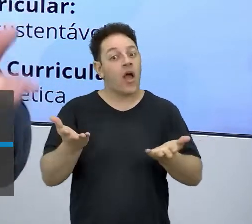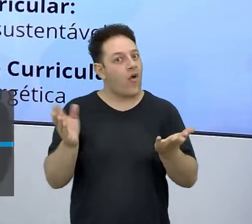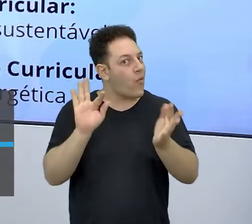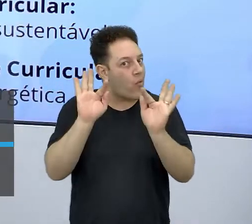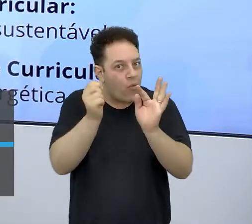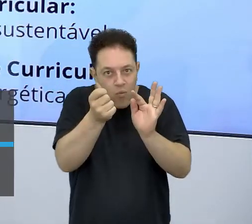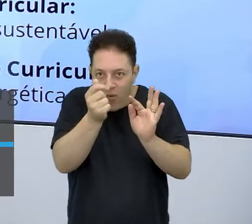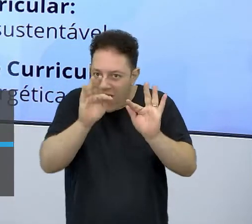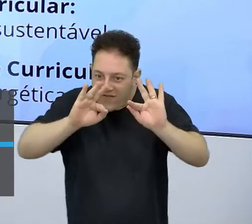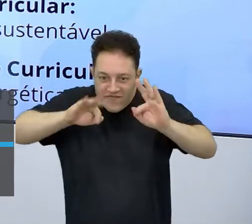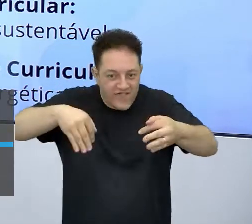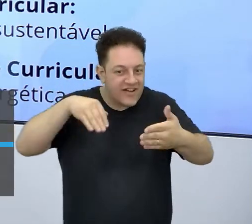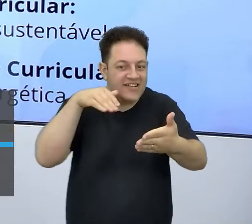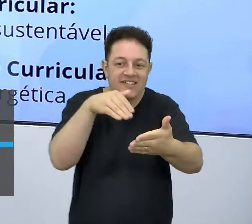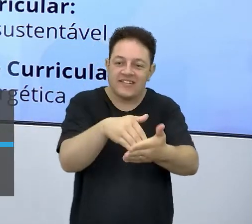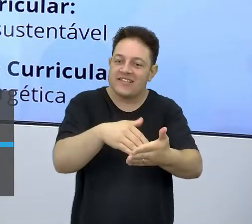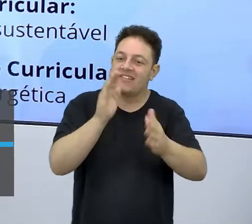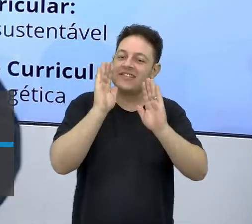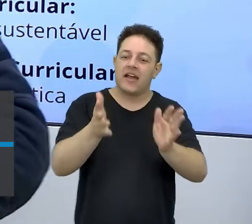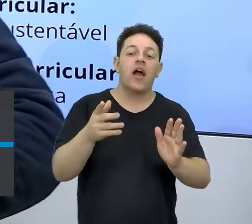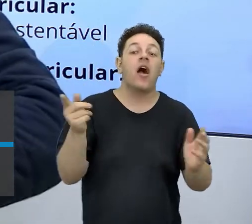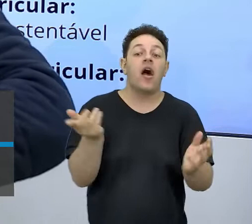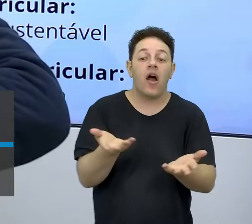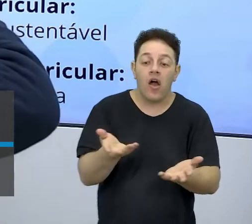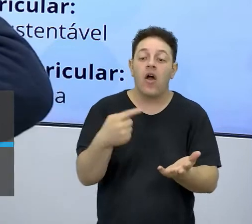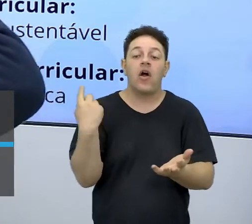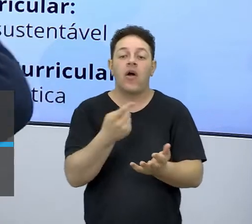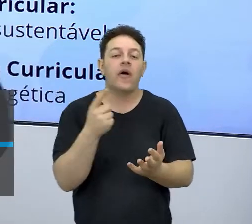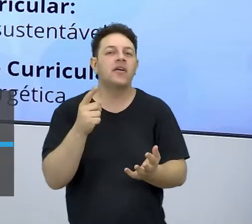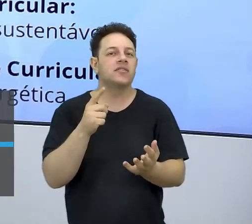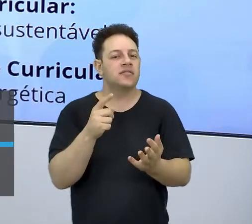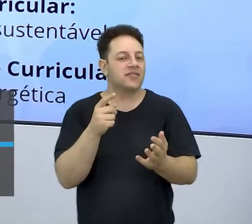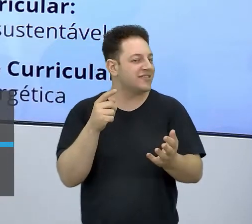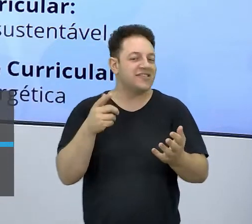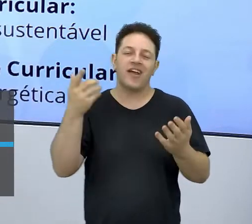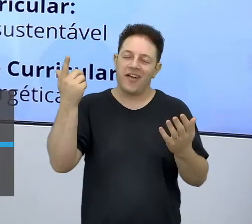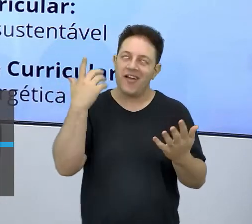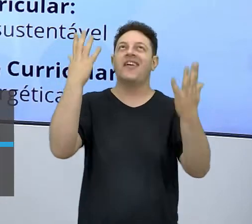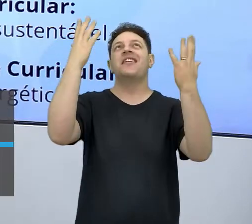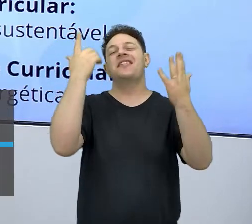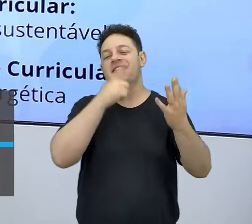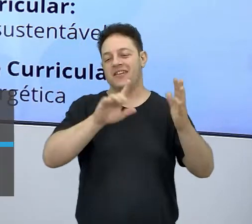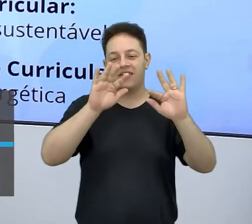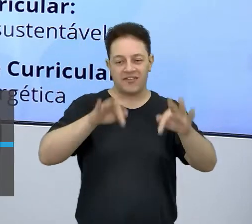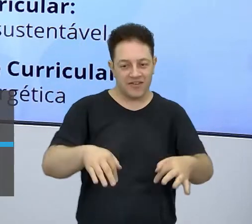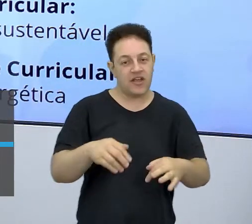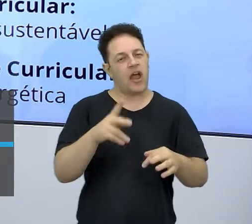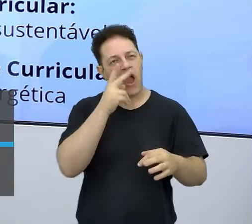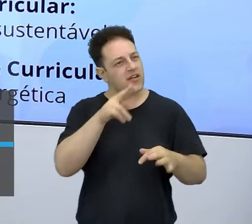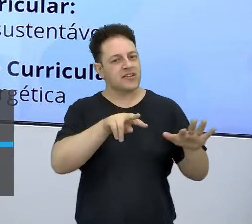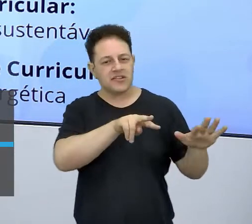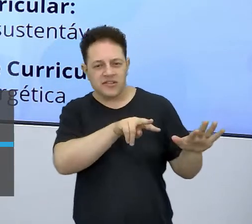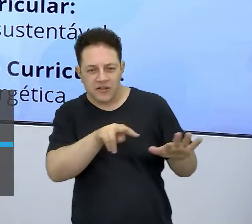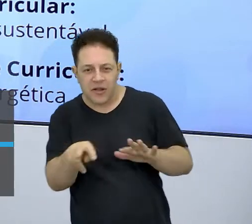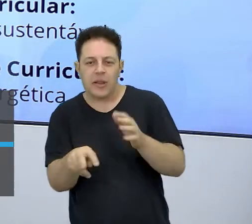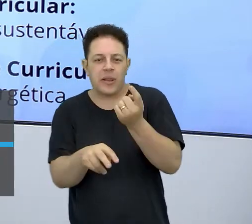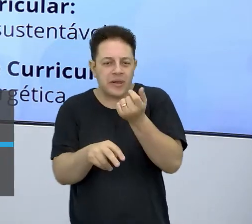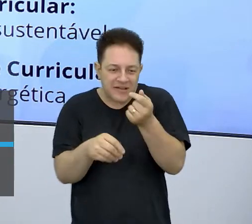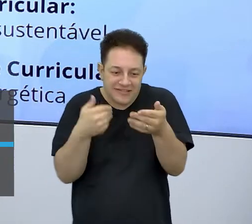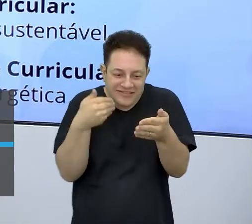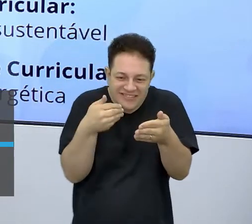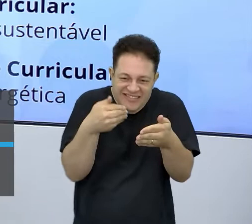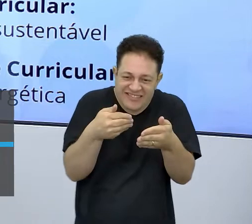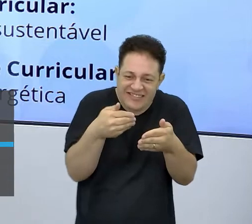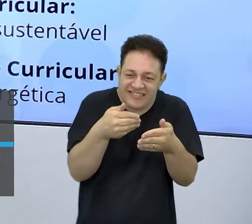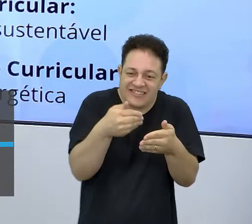reta final, na verdade chegamos aí aos finalmente, né? Se não nas semanas